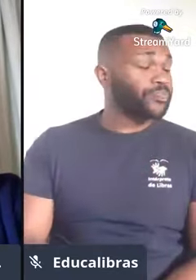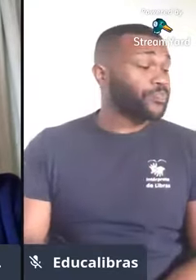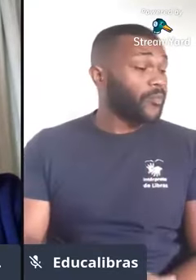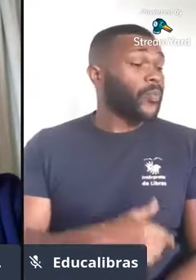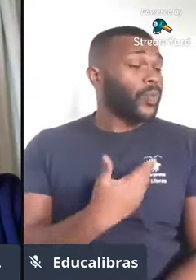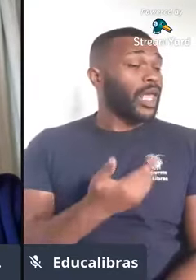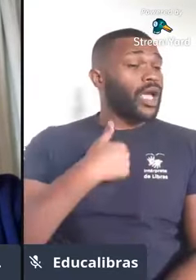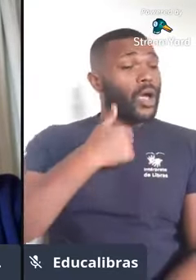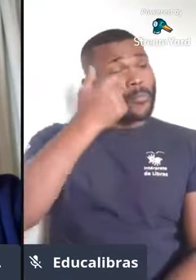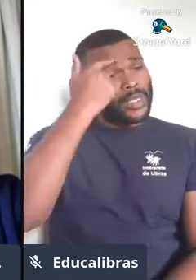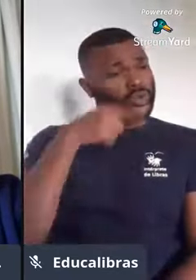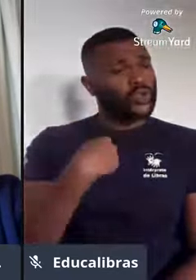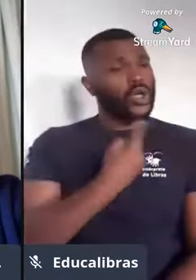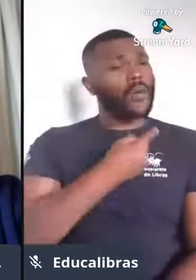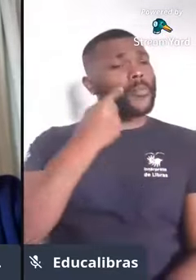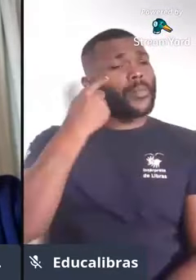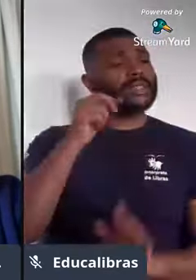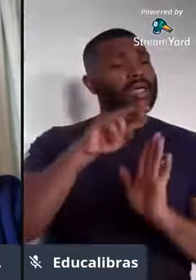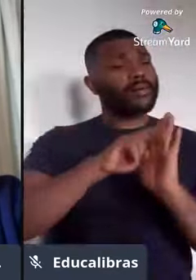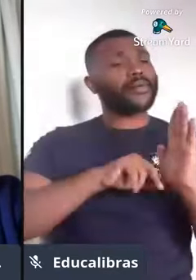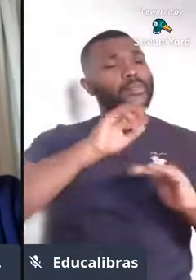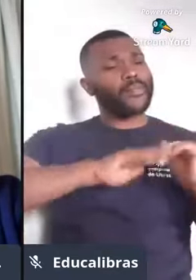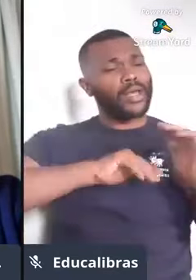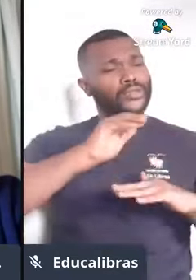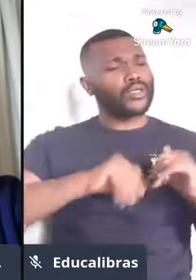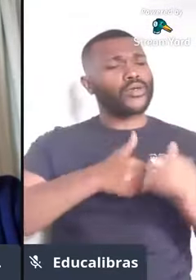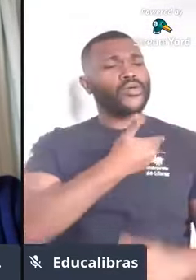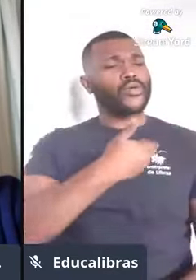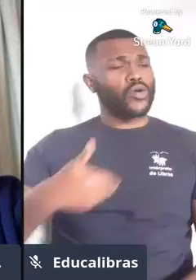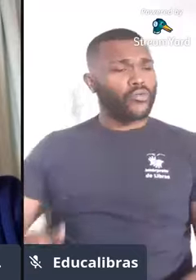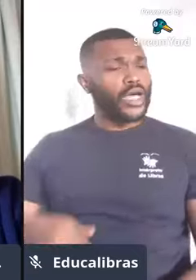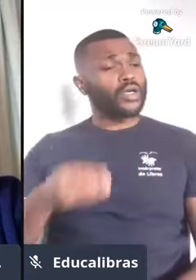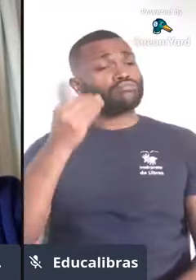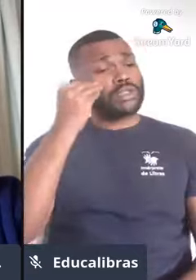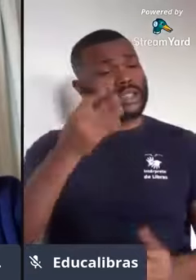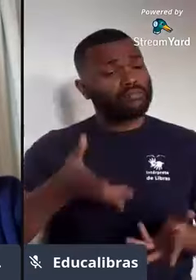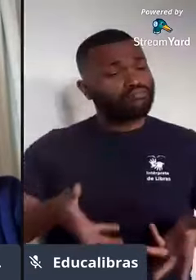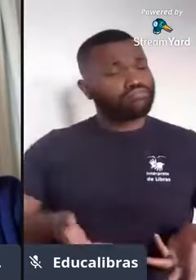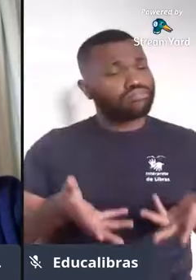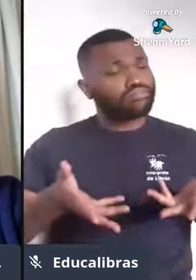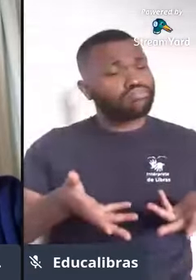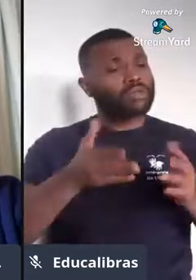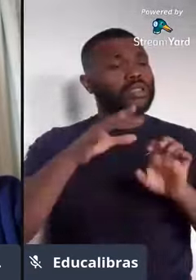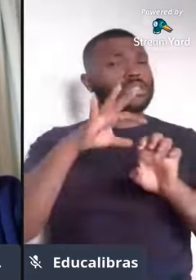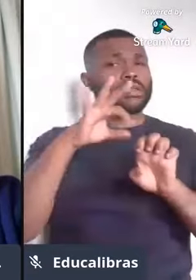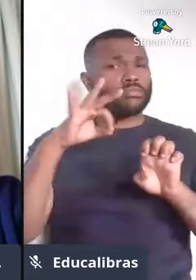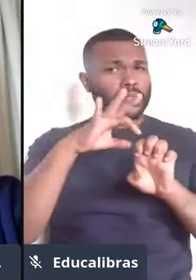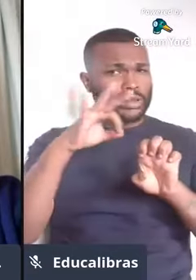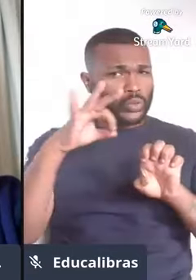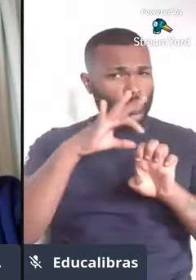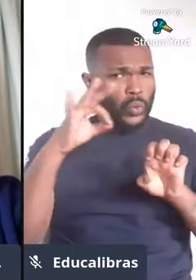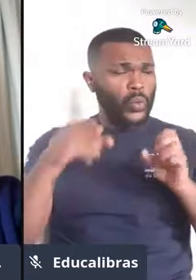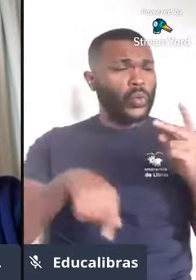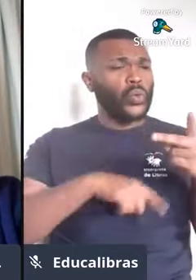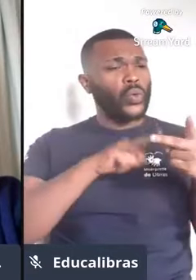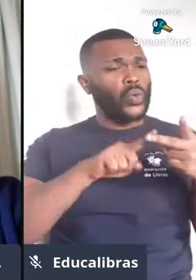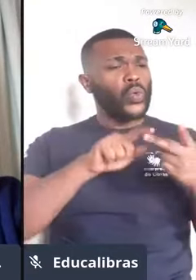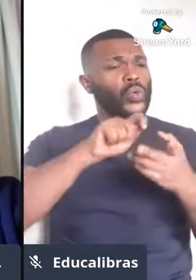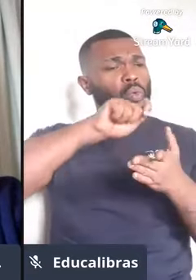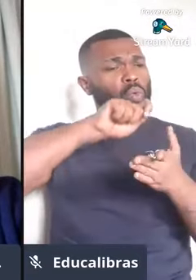poderíamos pensar em políticas públicas voltadas para o estímulo a essas atividades de empreendedorismo, de